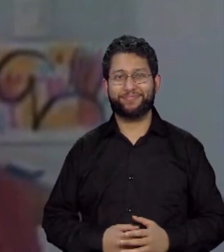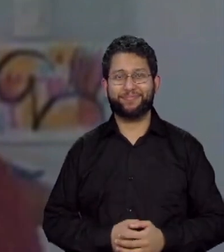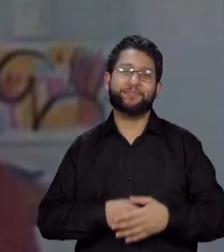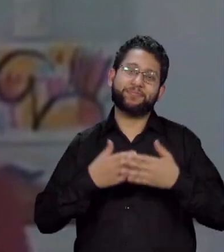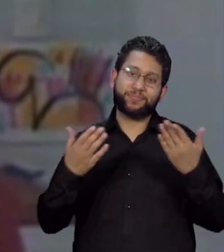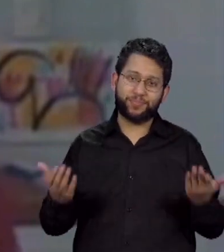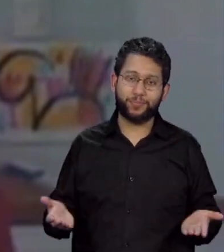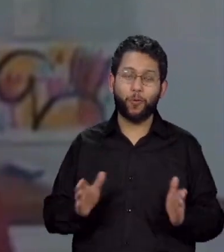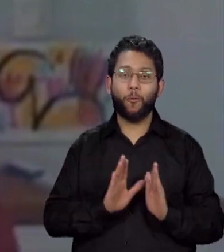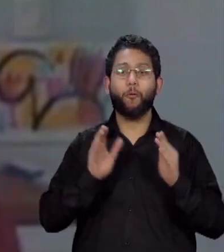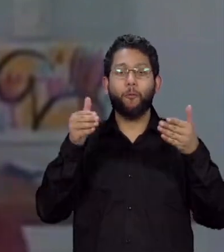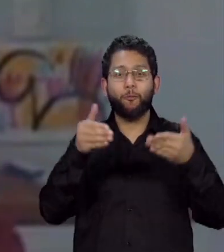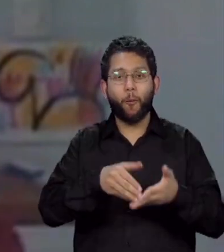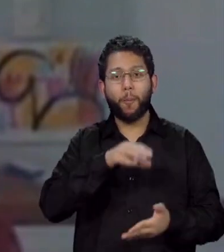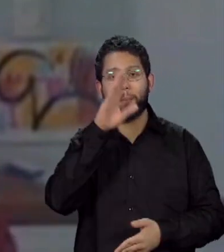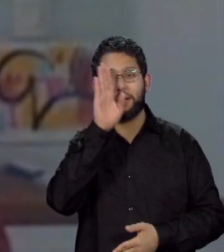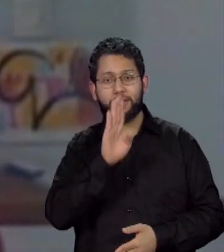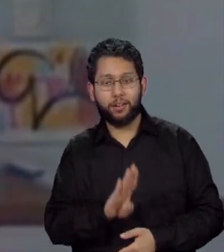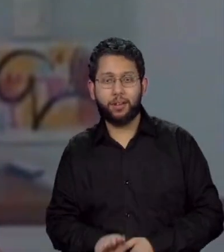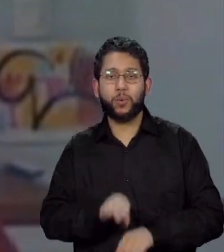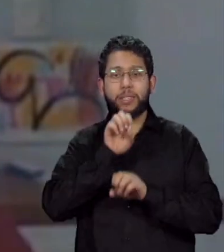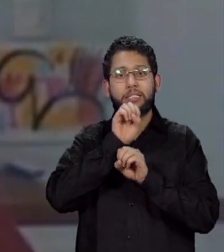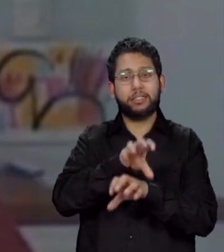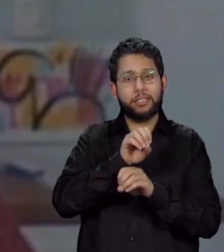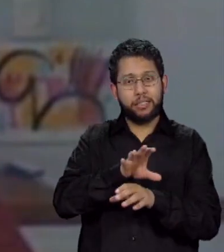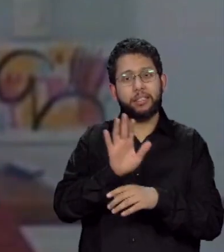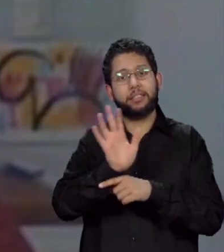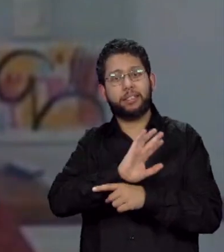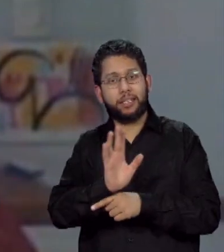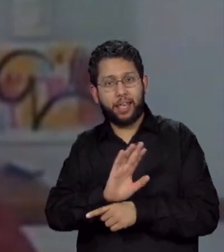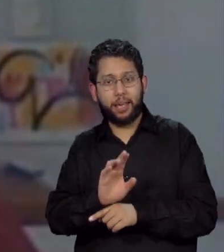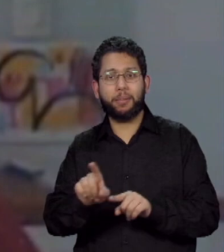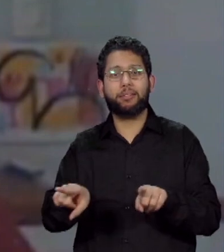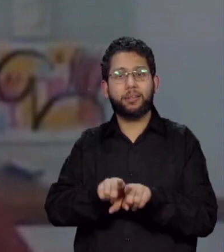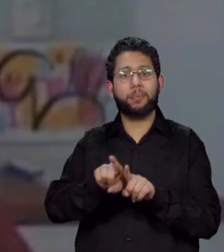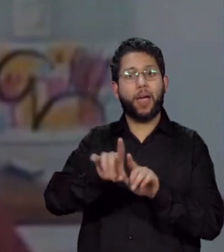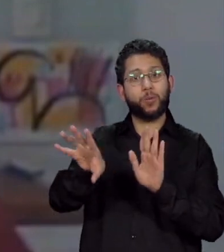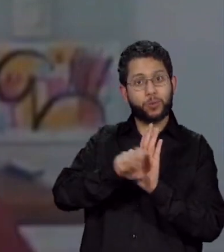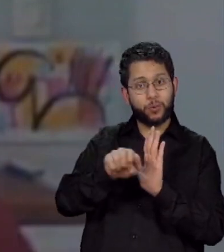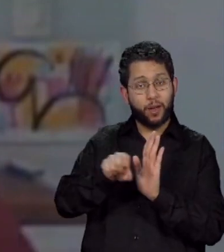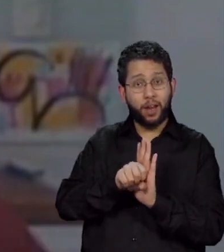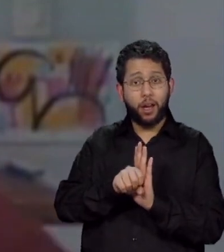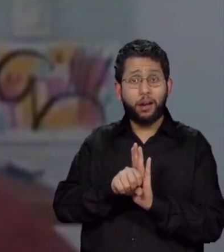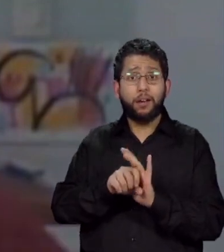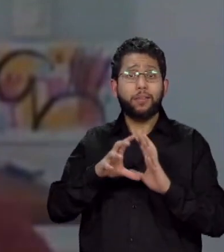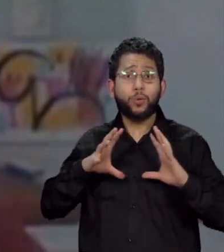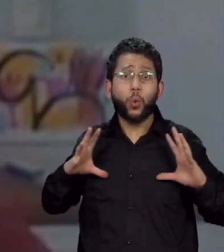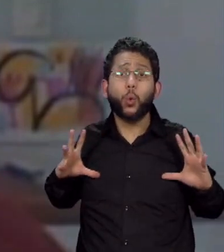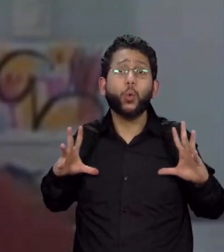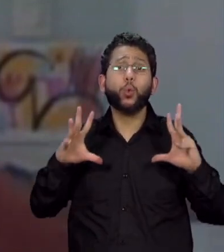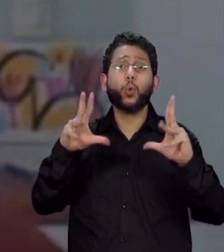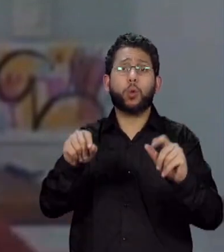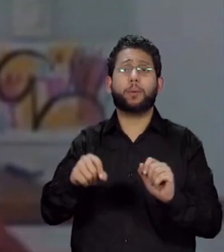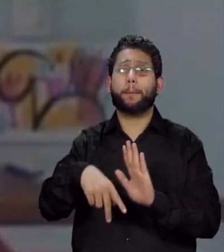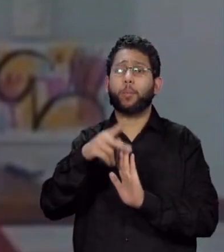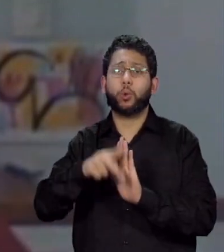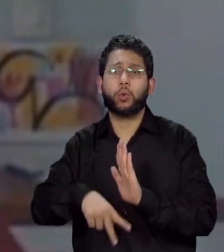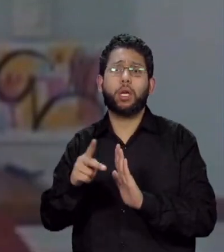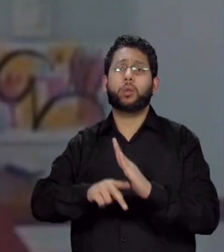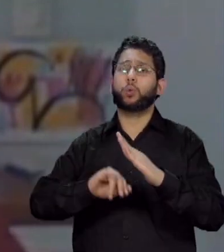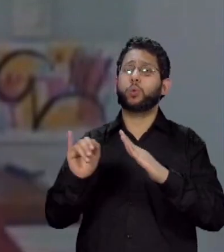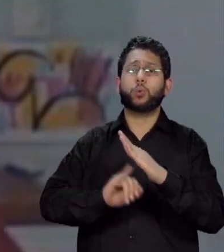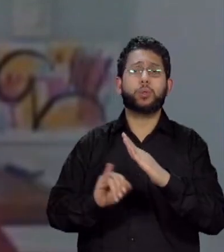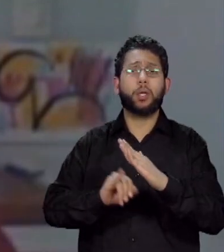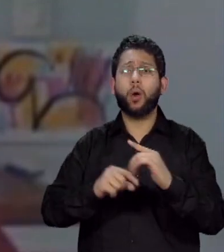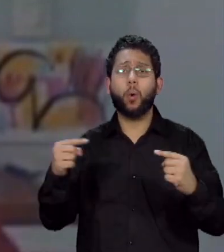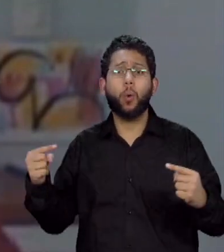Bom, o Fórum Brasileiro de Ensino de Cinema e Audiovisual, ele engloba todo mundo, todos os projetos e instituições que trabalham